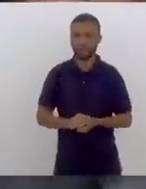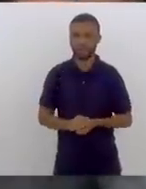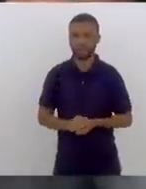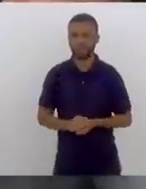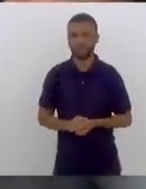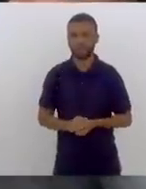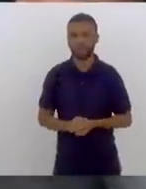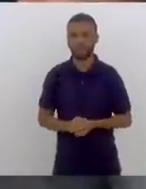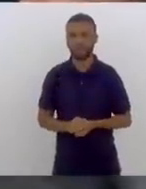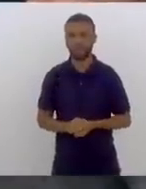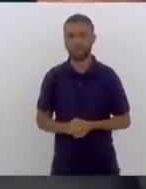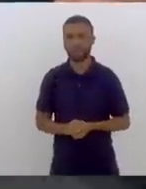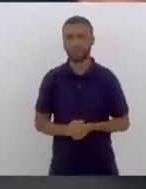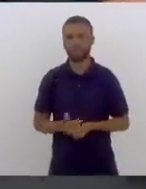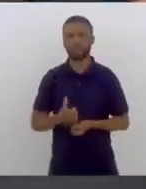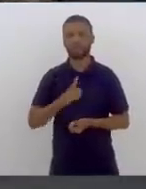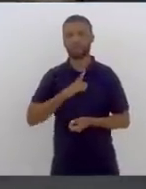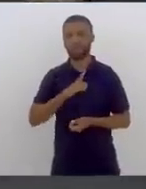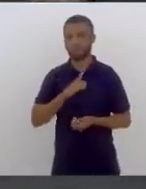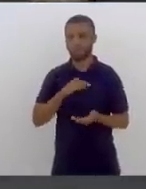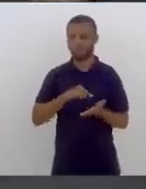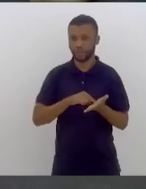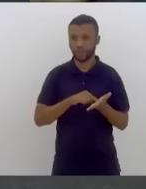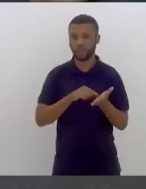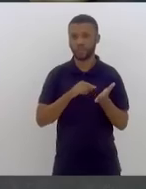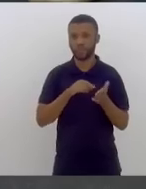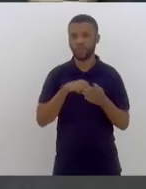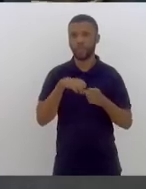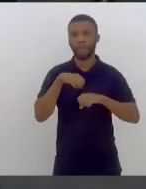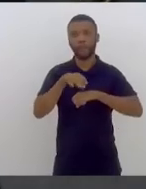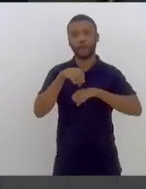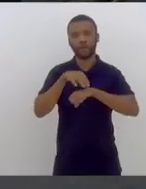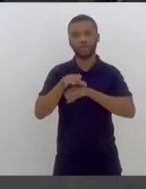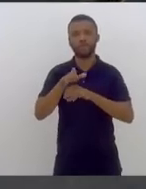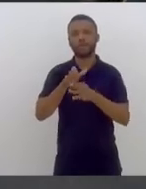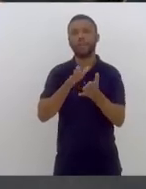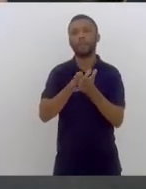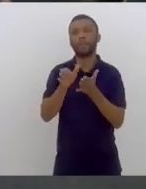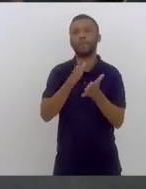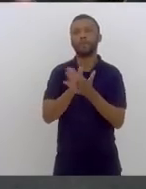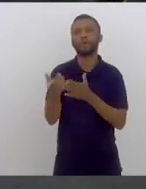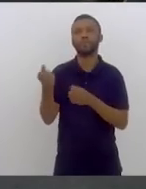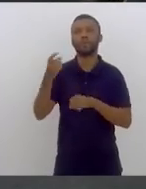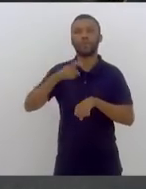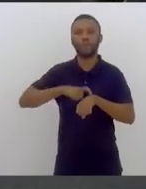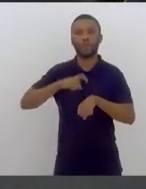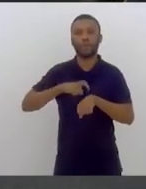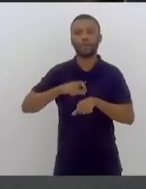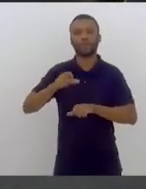eu tenho aqui a publicação no boletim quando foi alterado